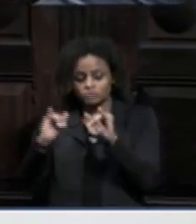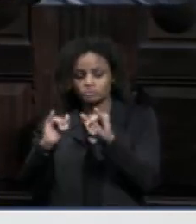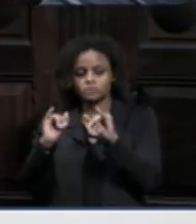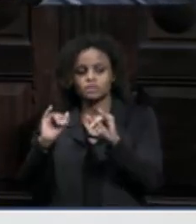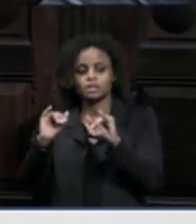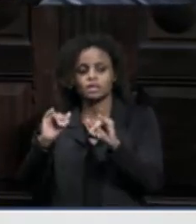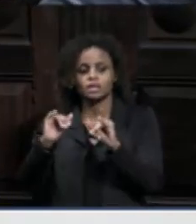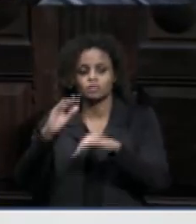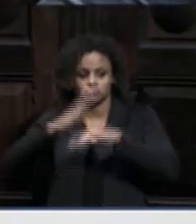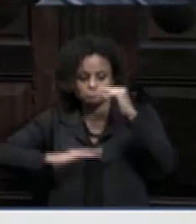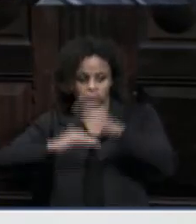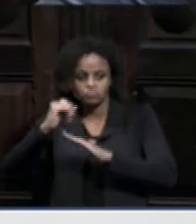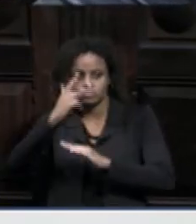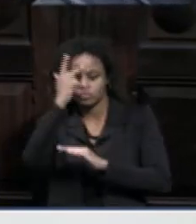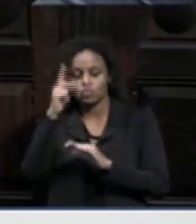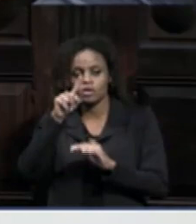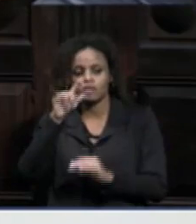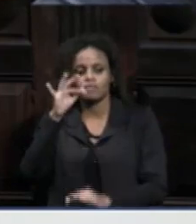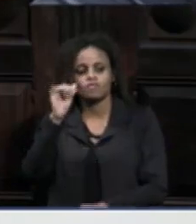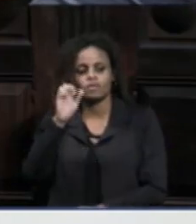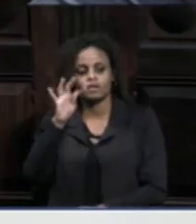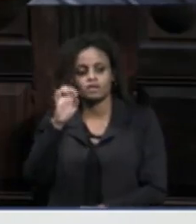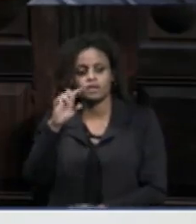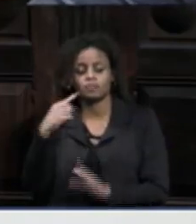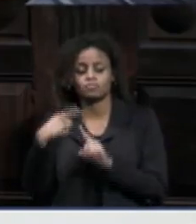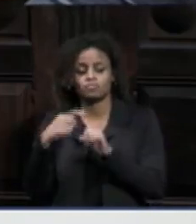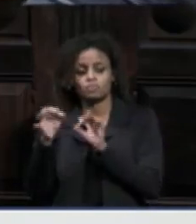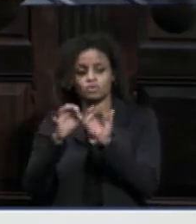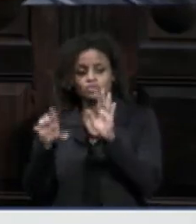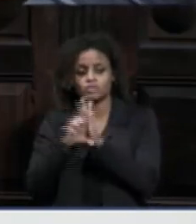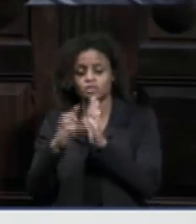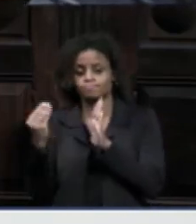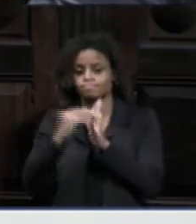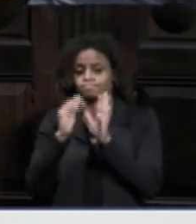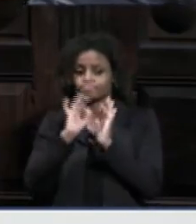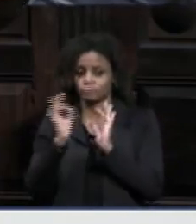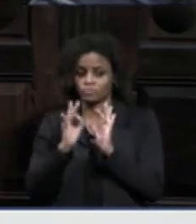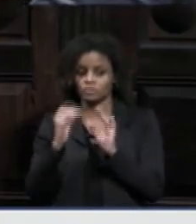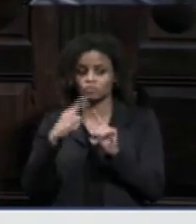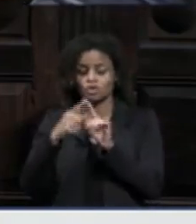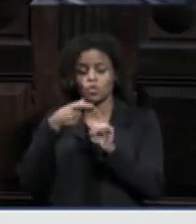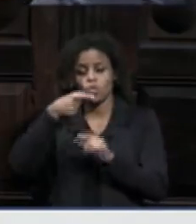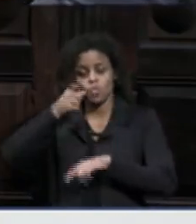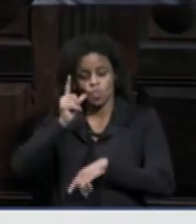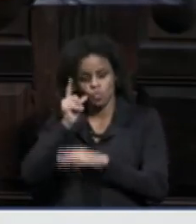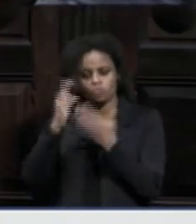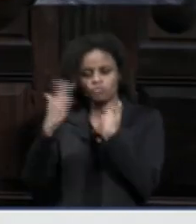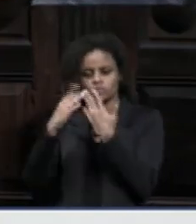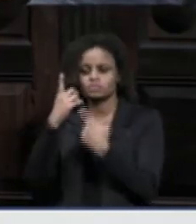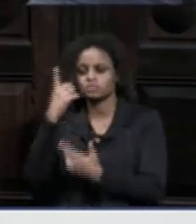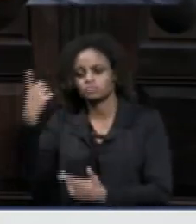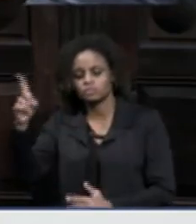FATEC que não estaria em pauta, porque a gente teve essa costura ontem, que eu entendi que